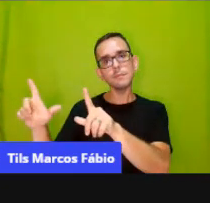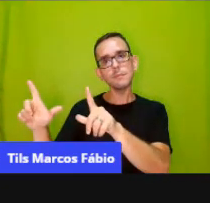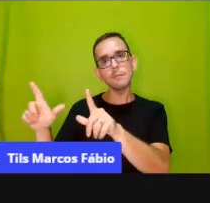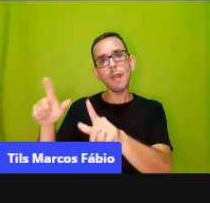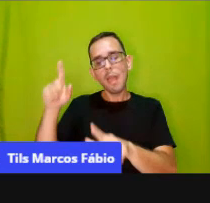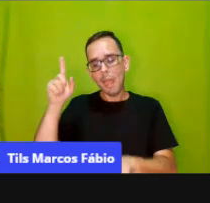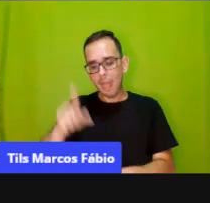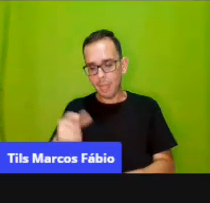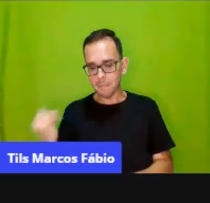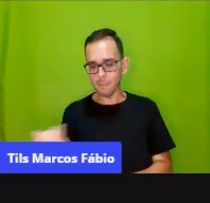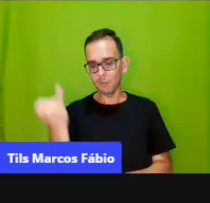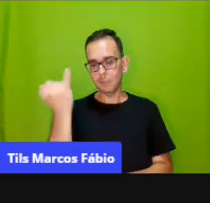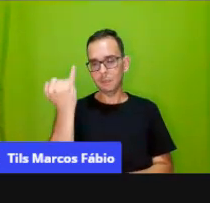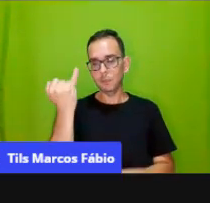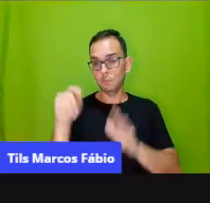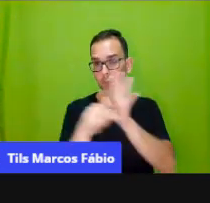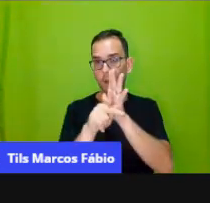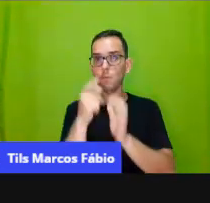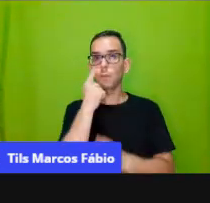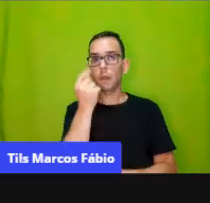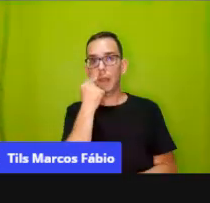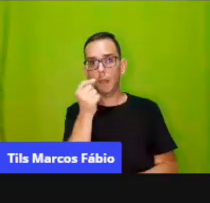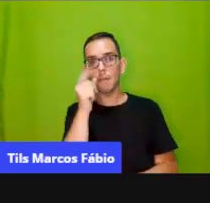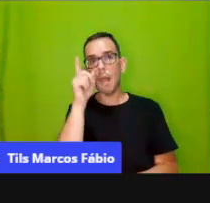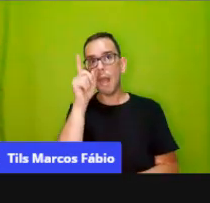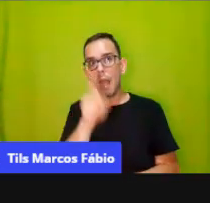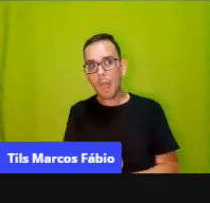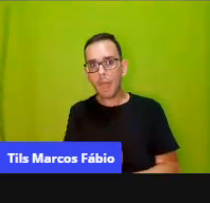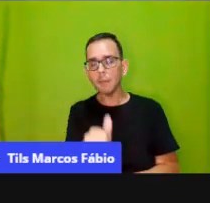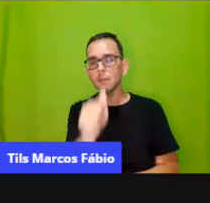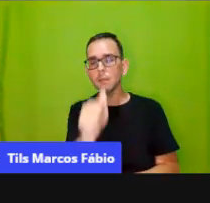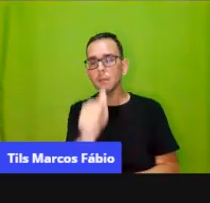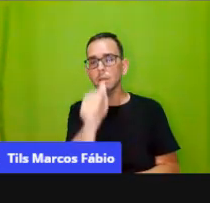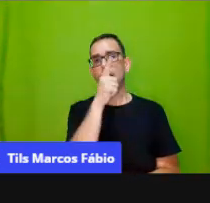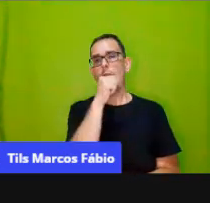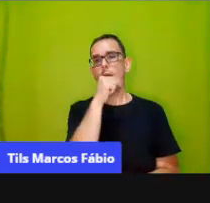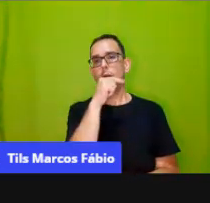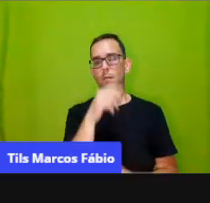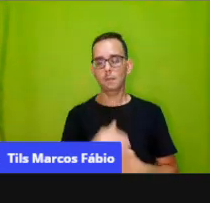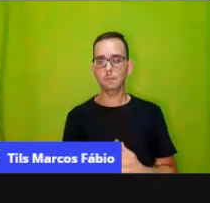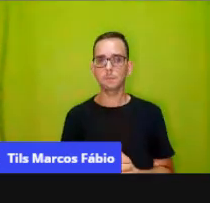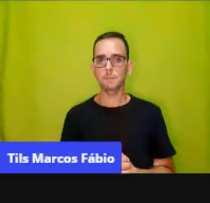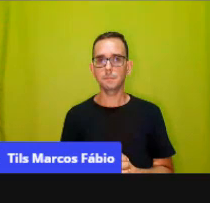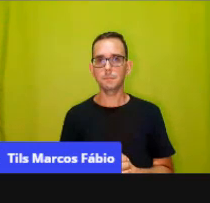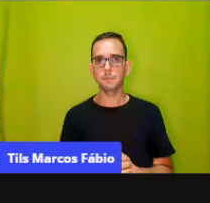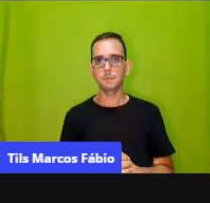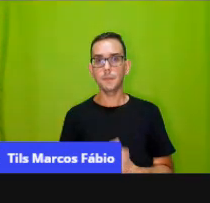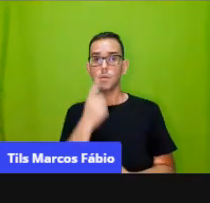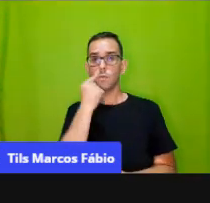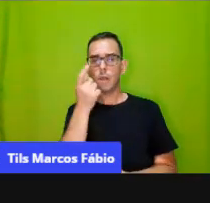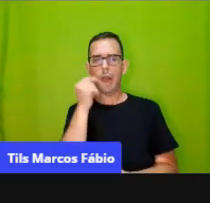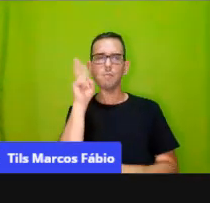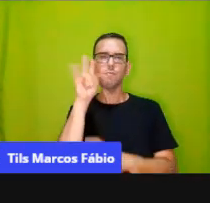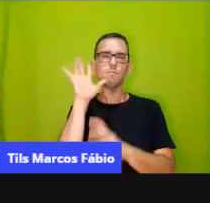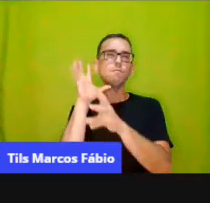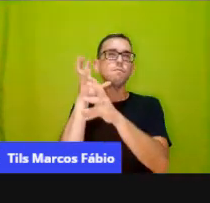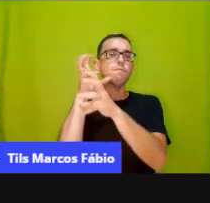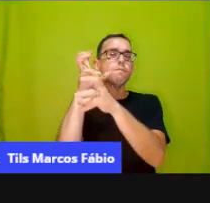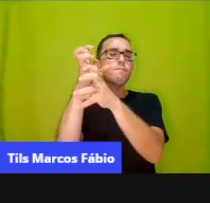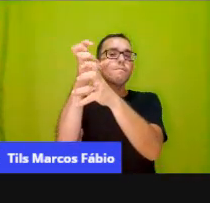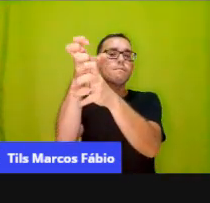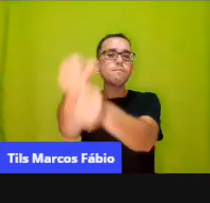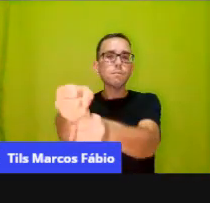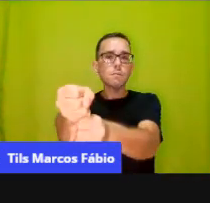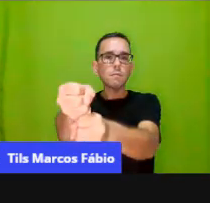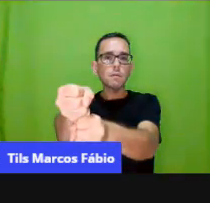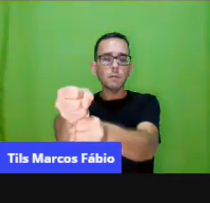dos gatos é a questão da ingestão de água. Então, o gato, pela sua história, né, de domesticação,